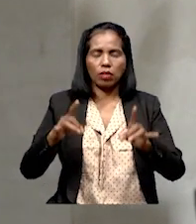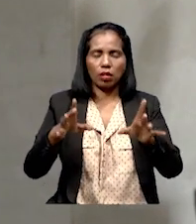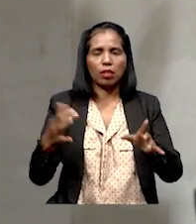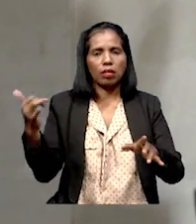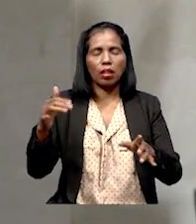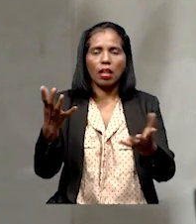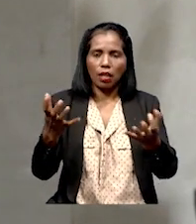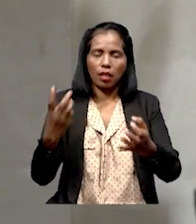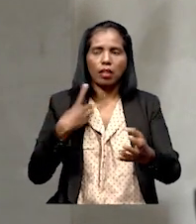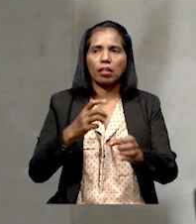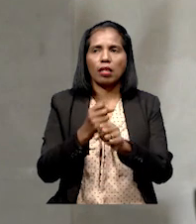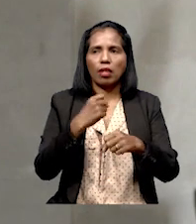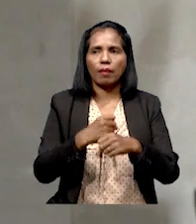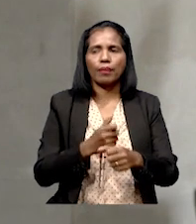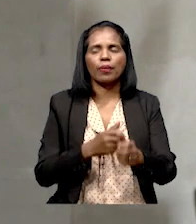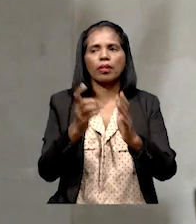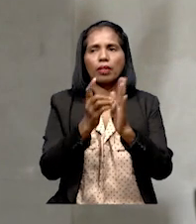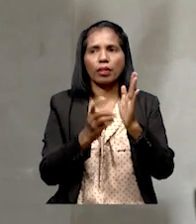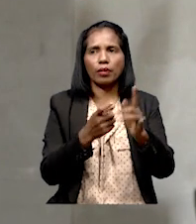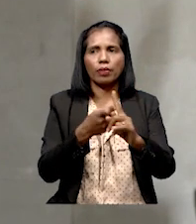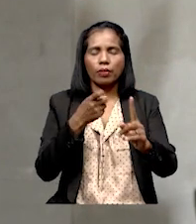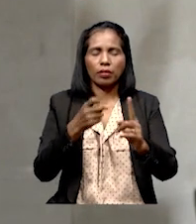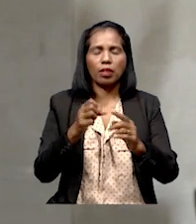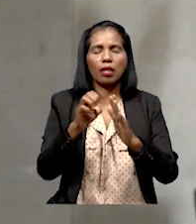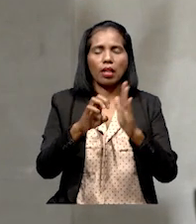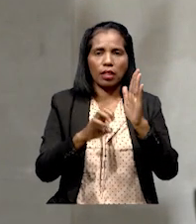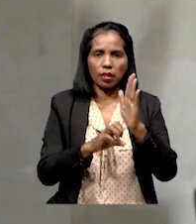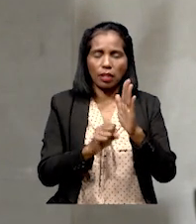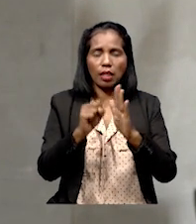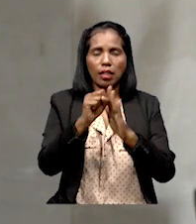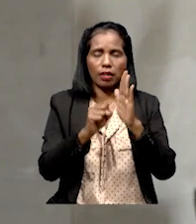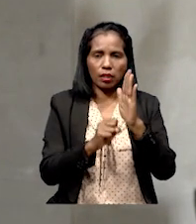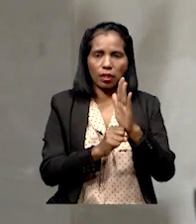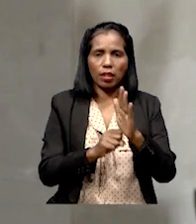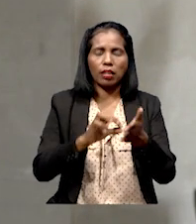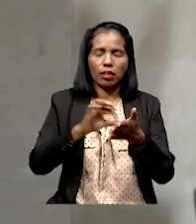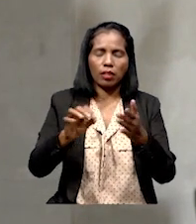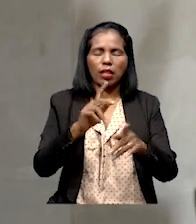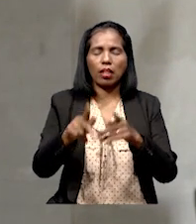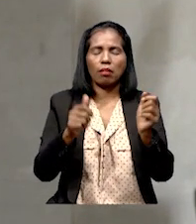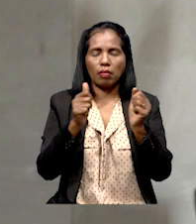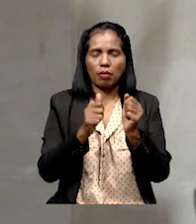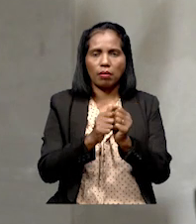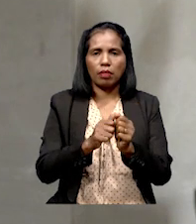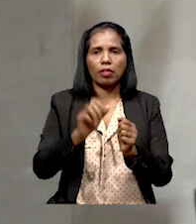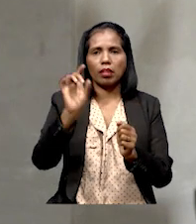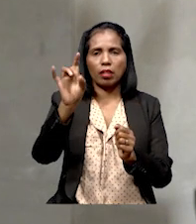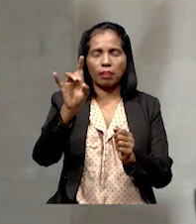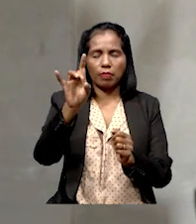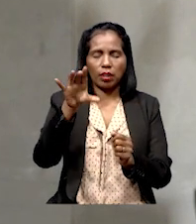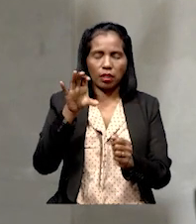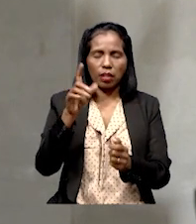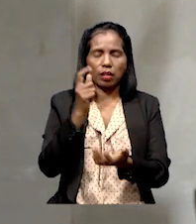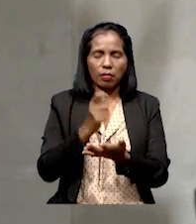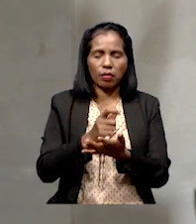ta halo. Ter dado sucesso stai ha foi halo recenseamento eleitoral resiste o eleitor rium atus walu limanulu atus